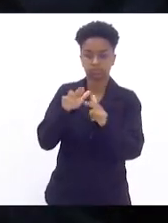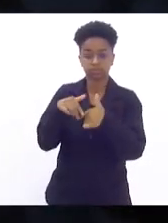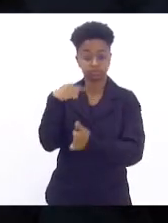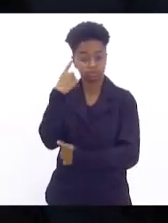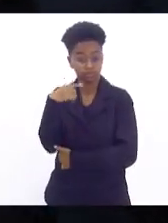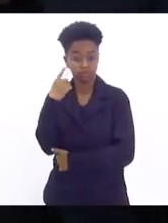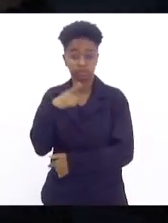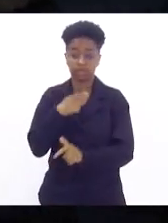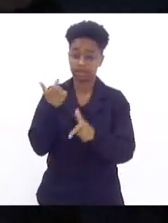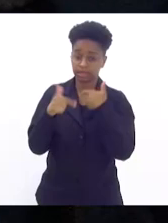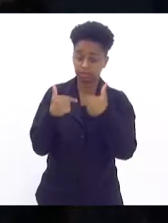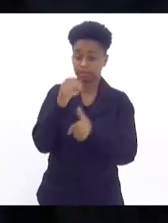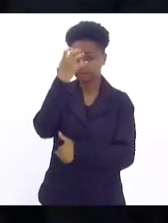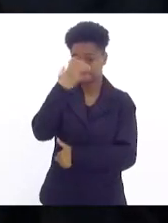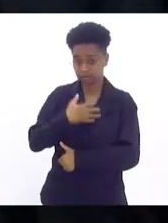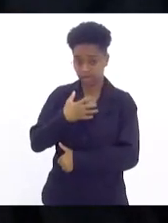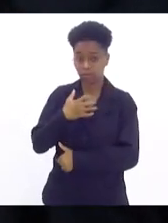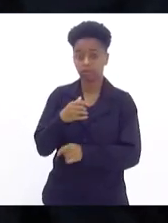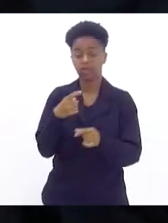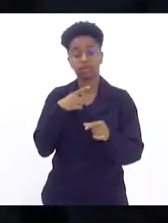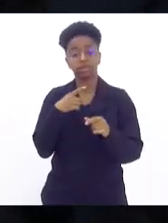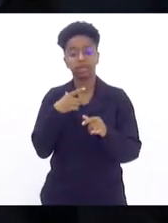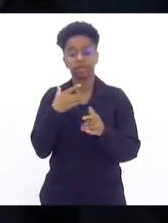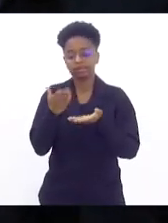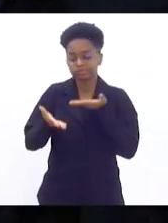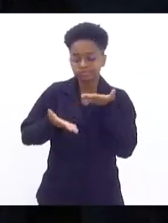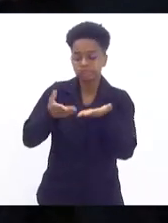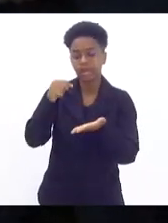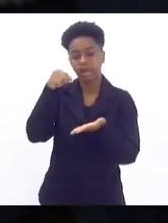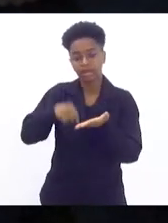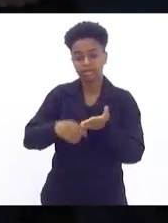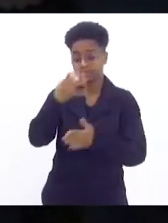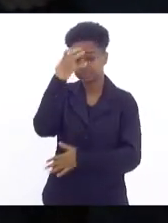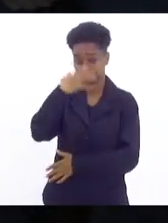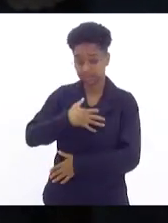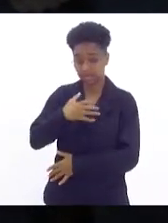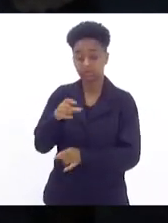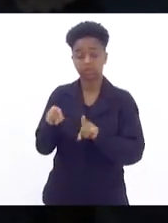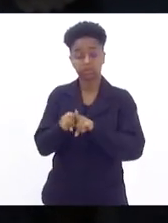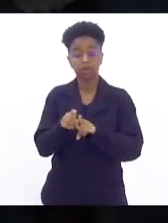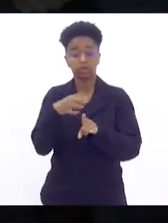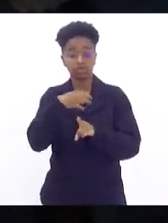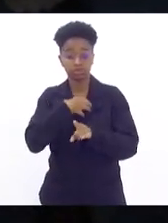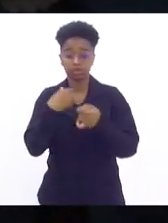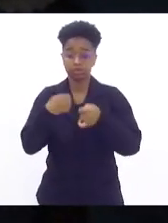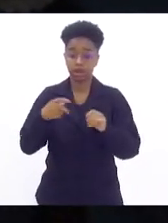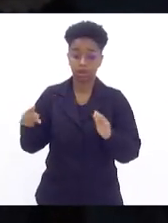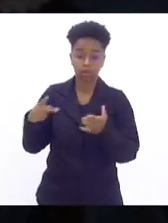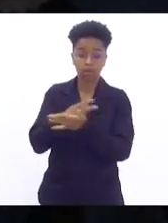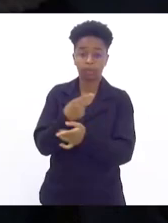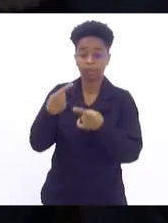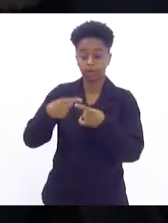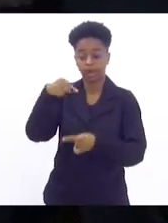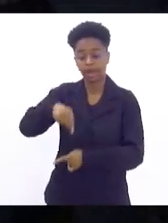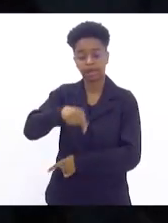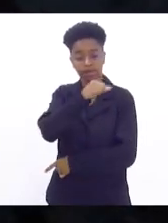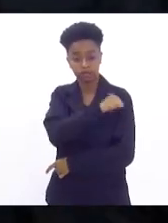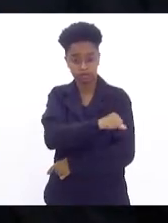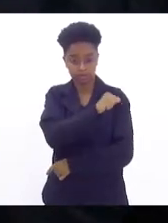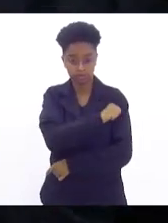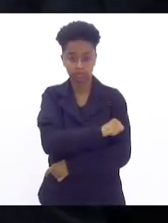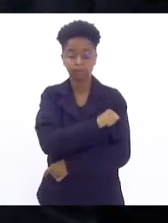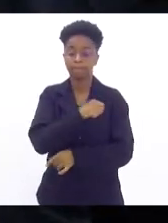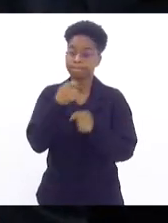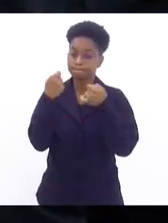trabalho sério que trata essa casa com seriedade com a maneira que deve ser porque o Rio de Janeiro senhor presidente